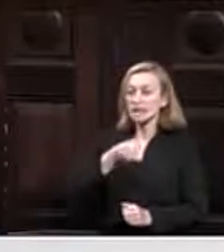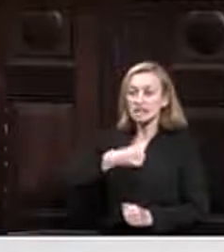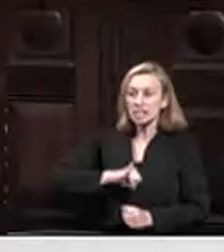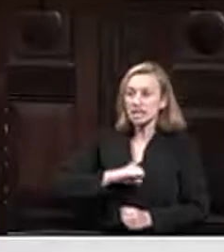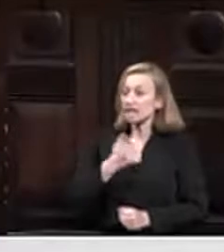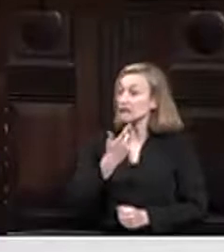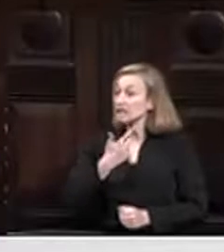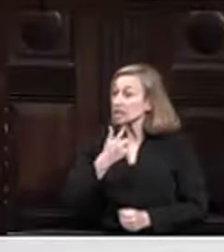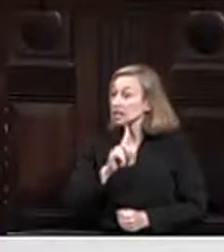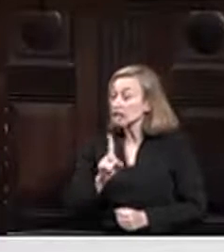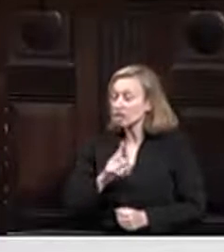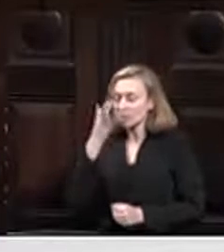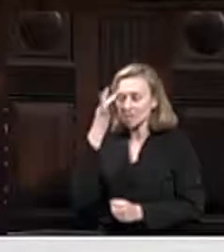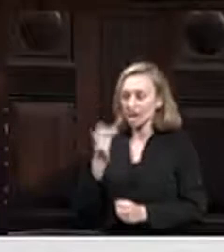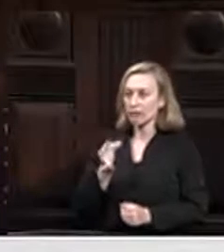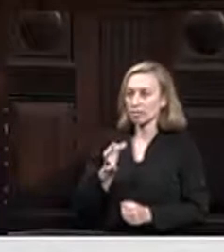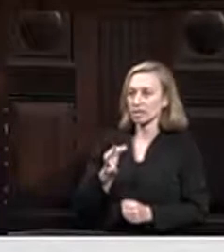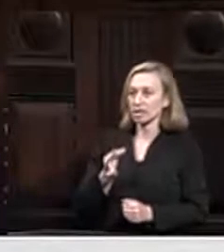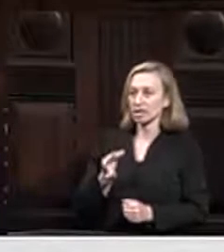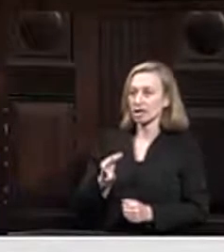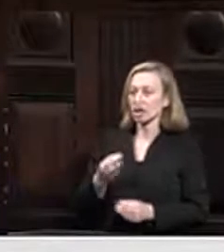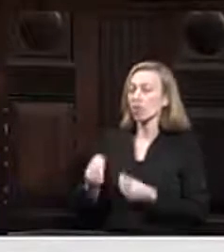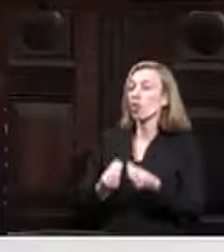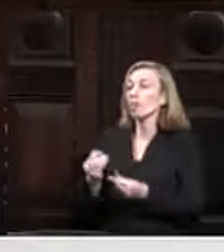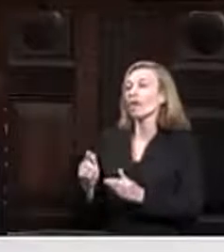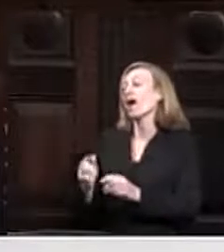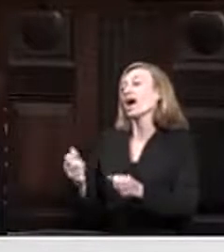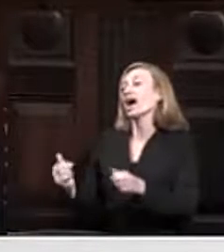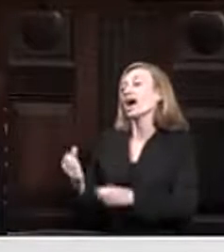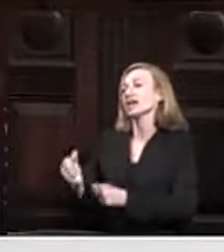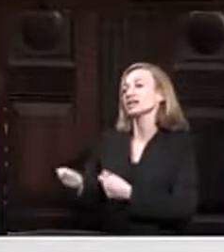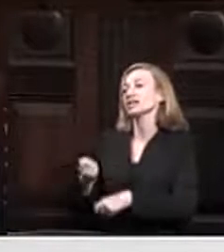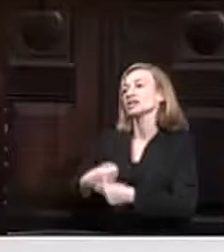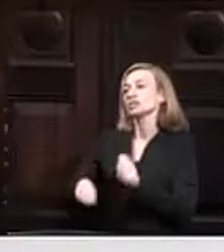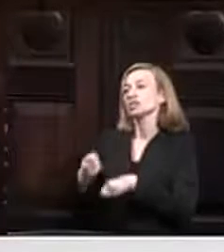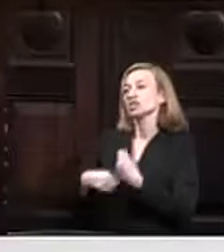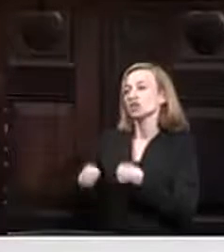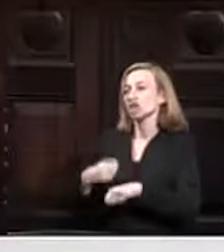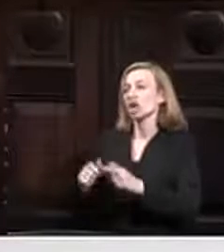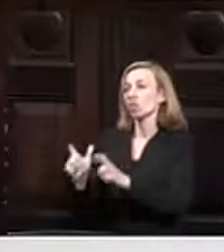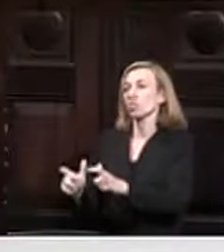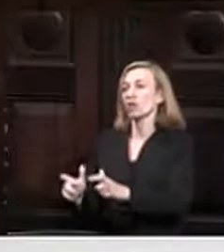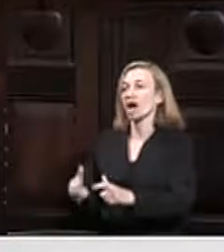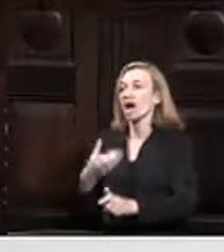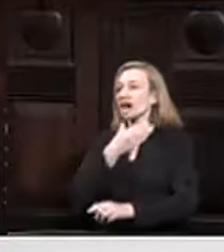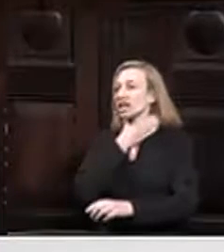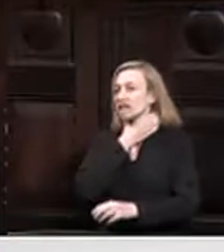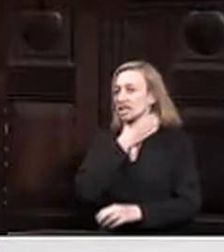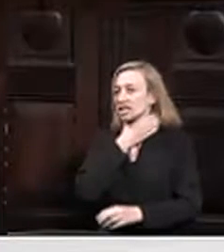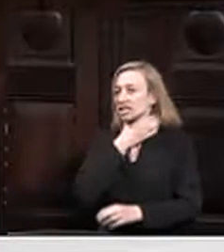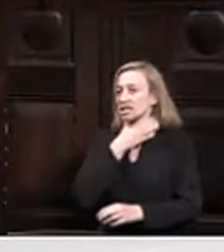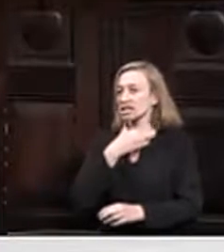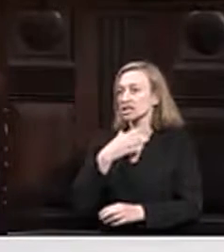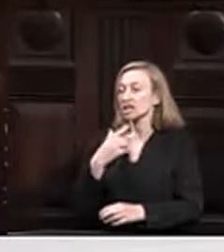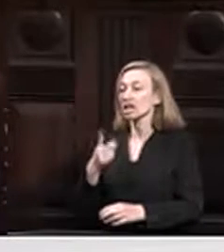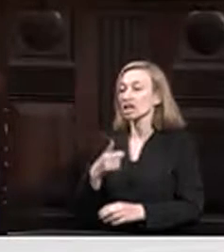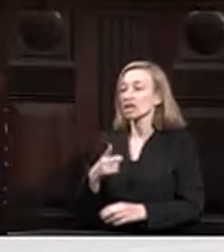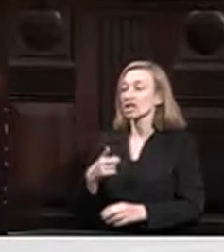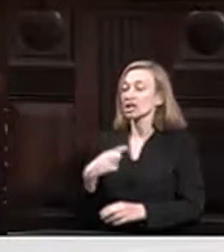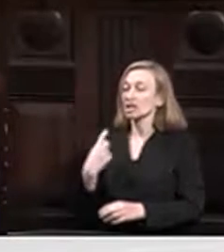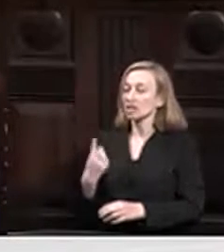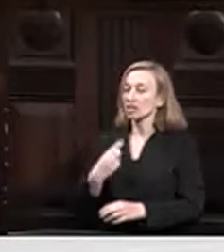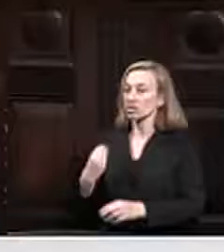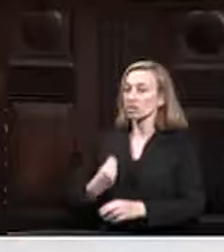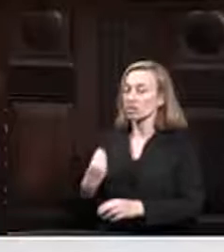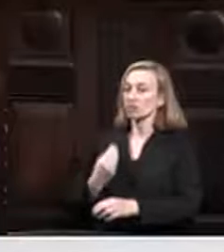militar na perspectiva de resolver uma crise que vivemos no estado do Rio de Janeiro.